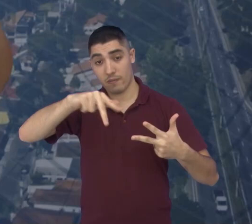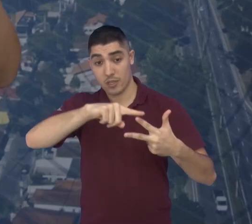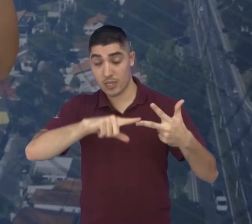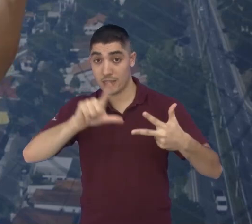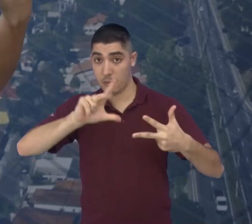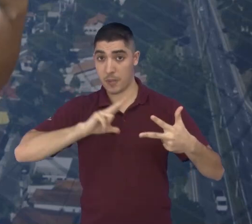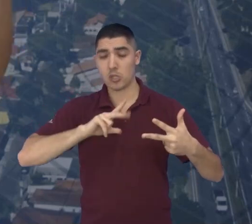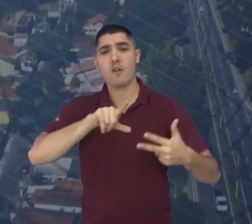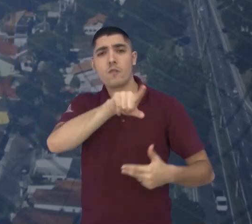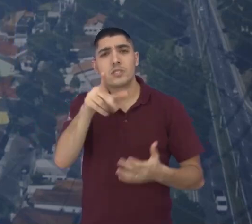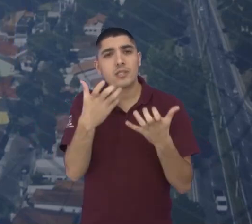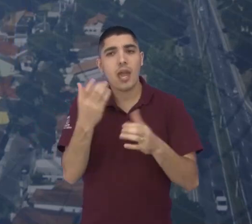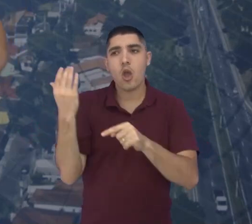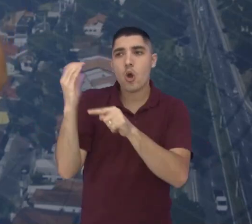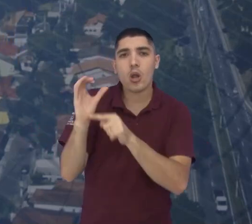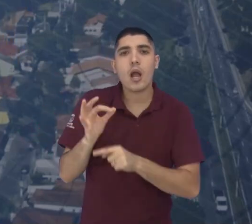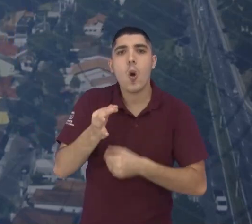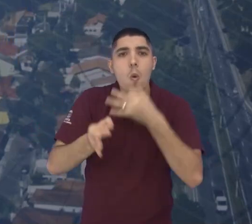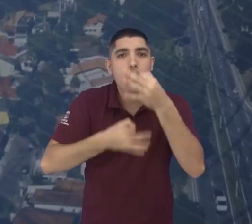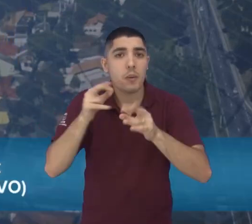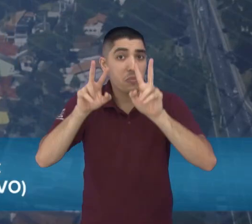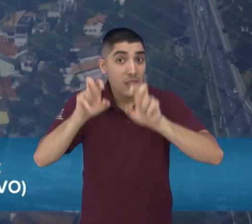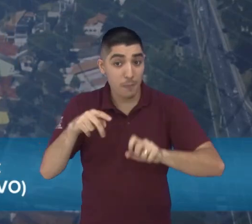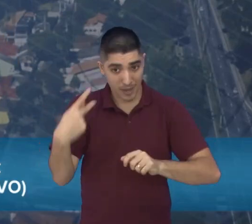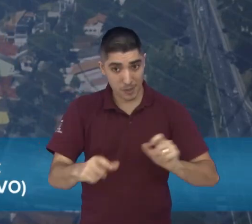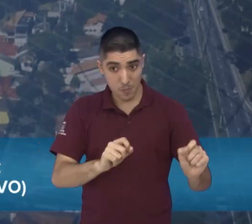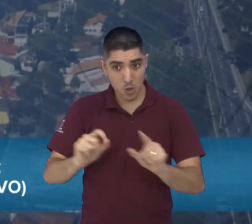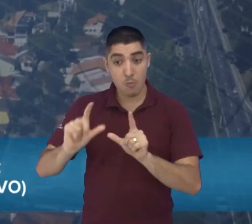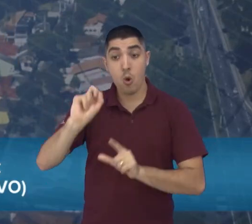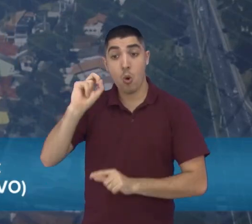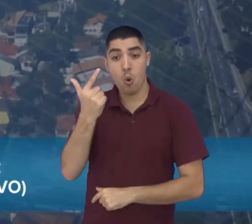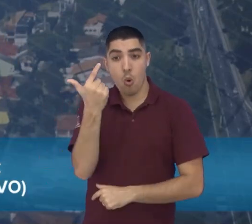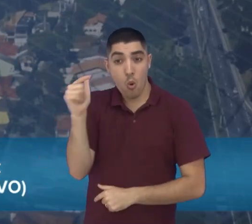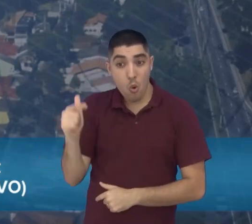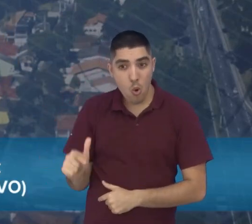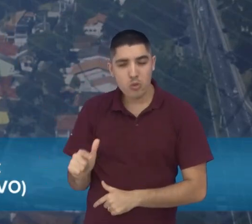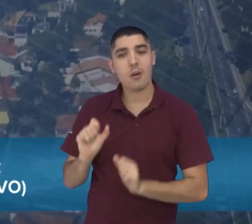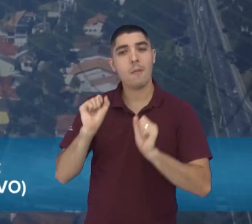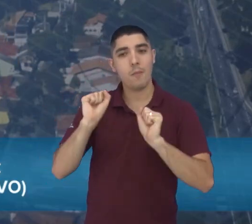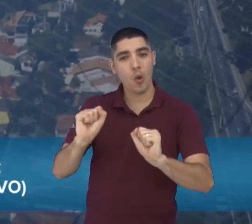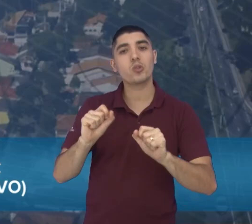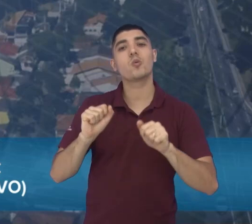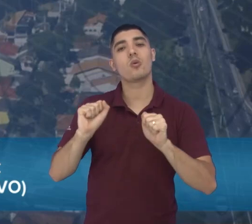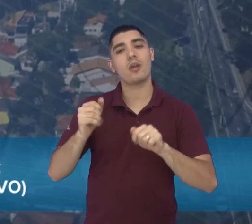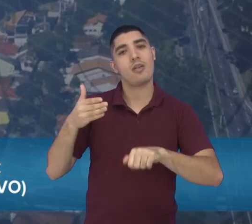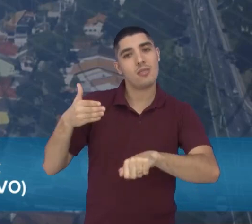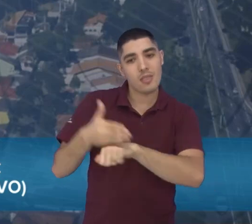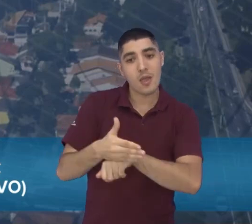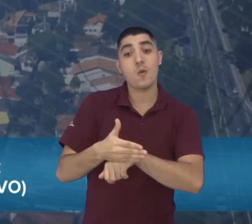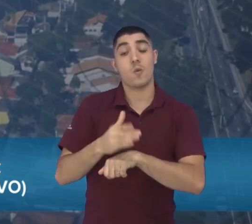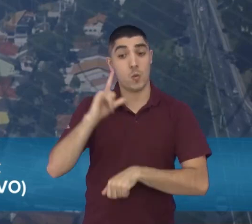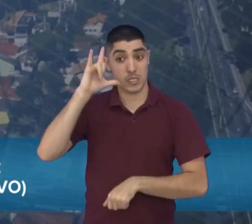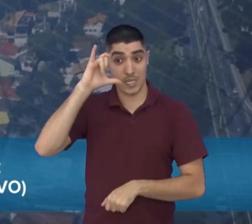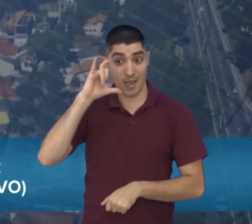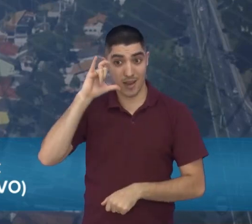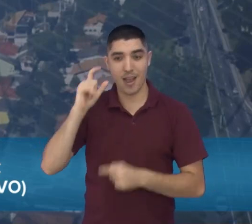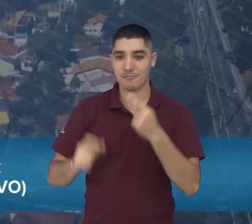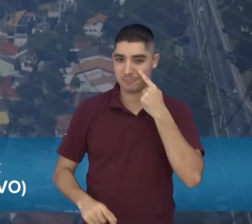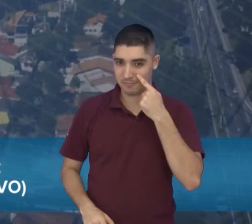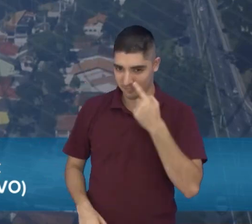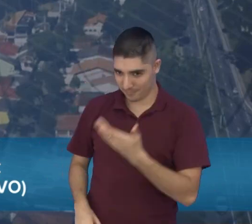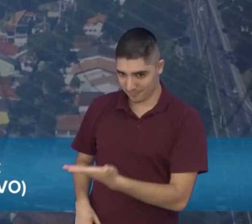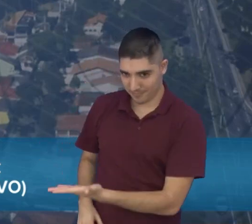pauta também para o Diálogos e para os outros programas e acompanhar bastidores, vocês podem conferir o nosso Instagram, que é o